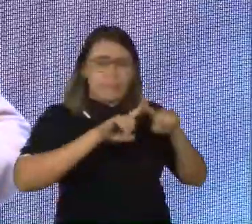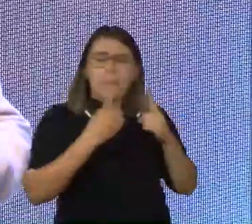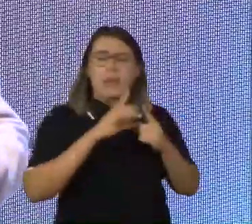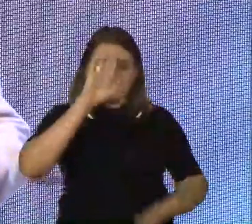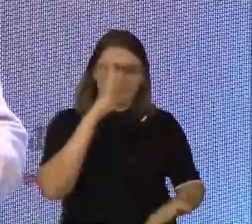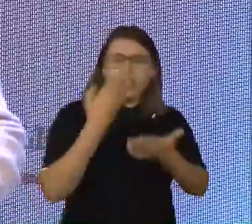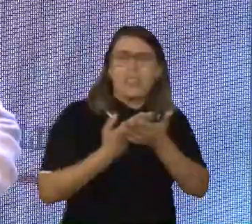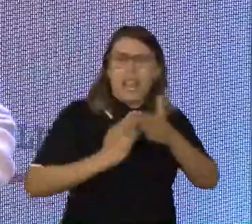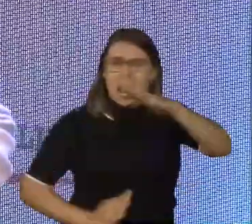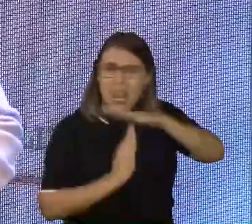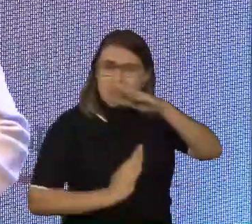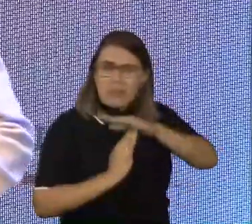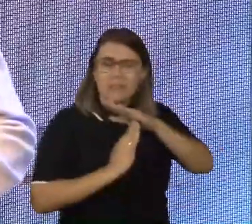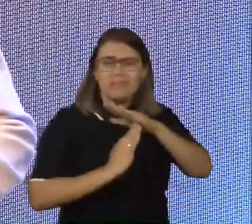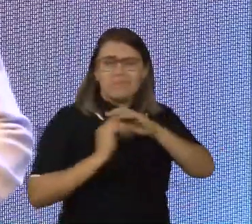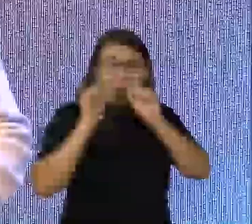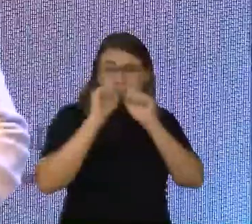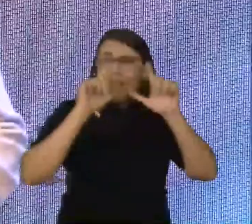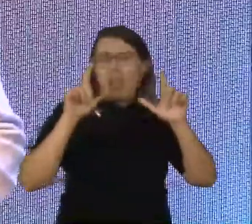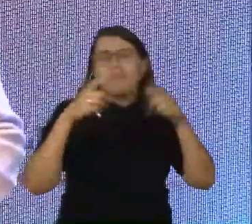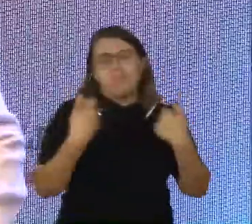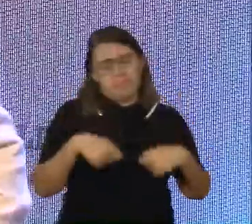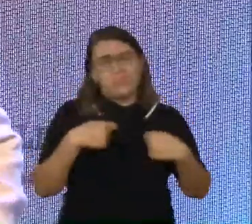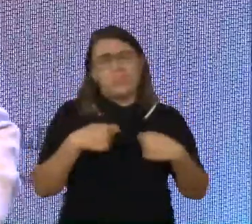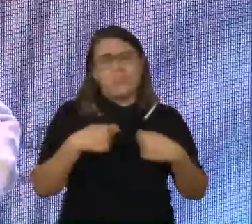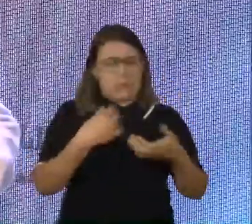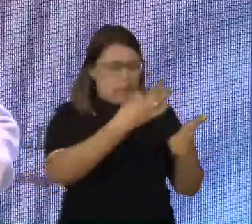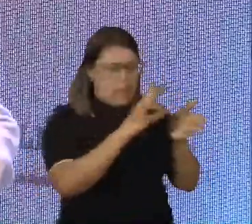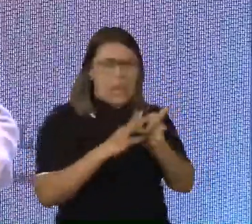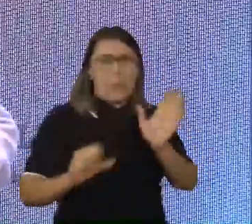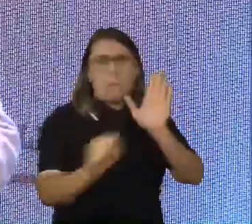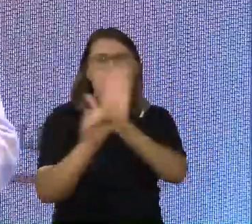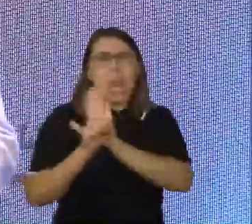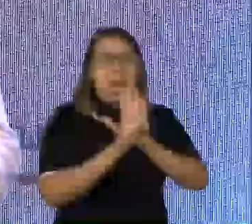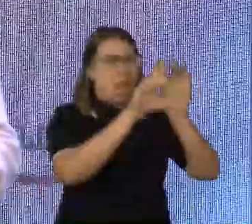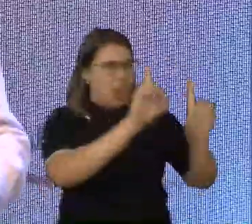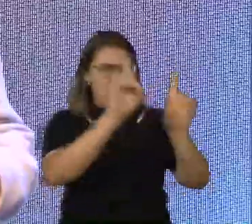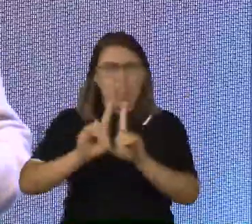crença na limitação fica ainda mais clara, recebendo assinatura, selo e carimbo.